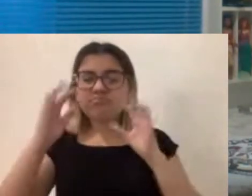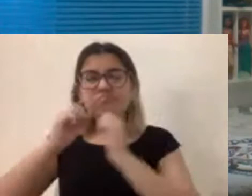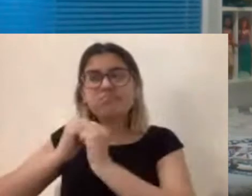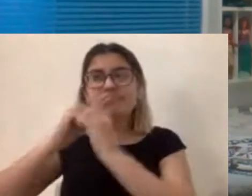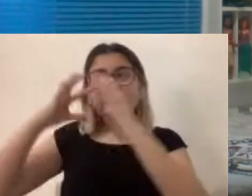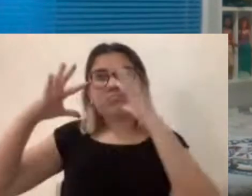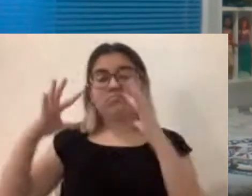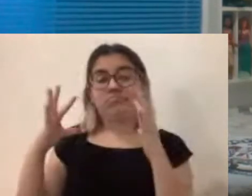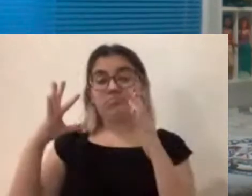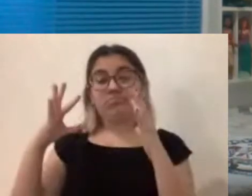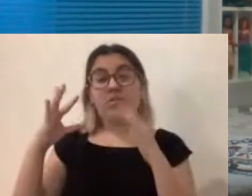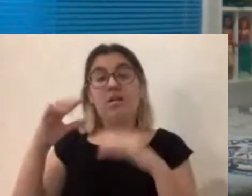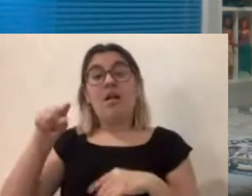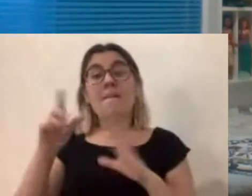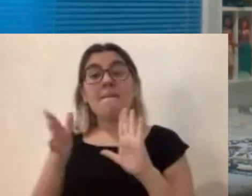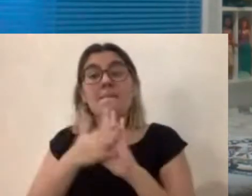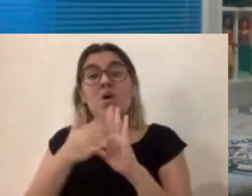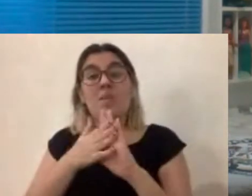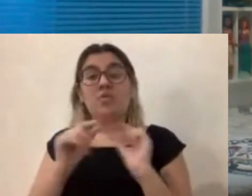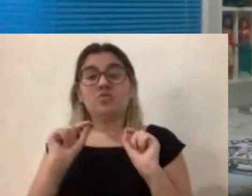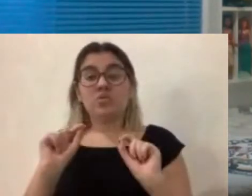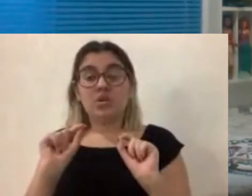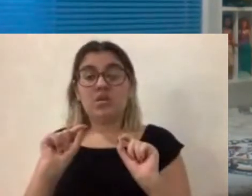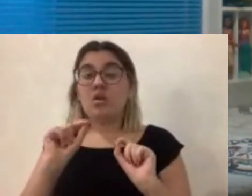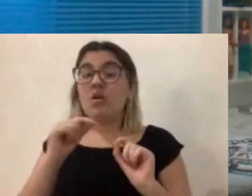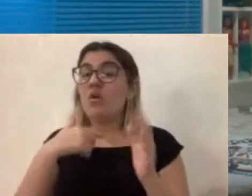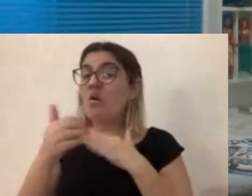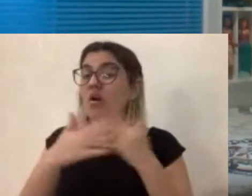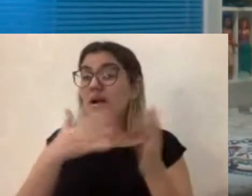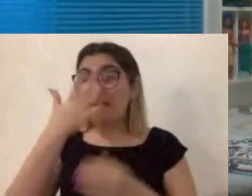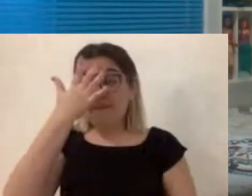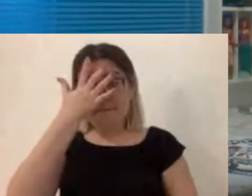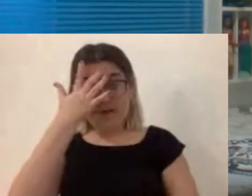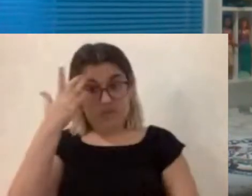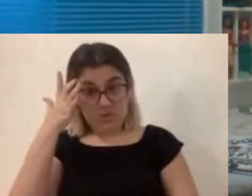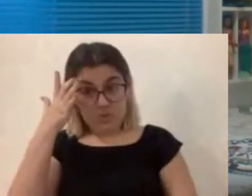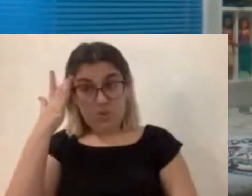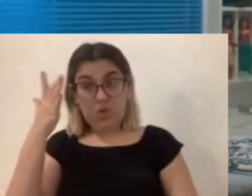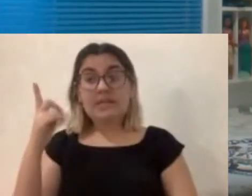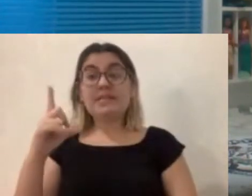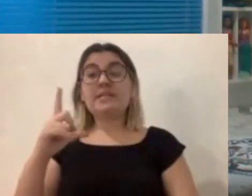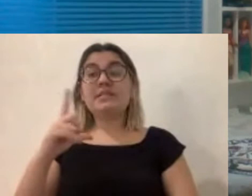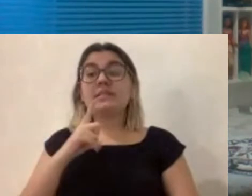propõe que qualquer pessoa tenha um repertório imagético, seja ela